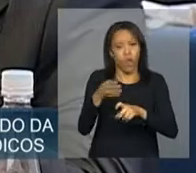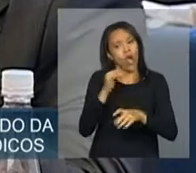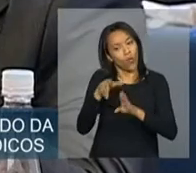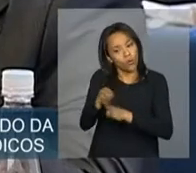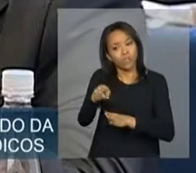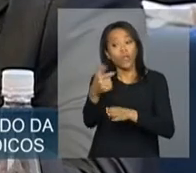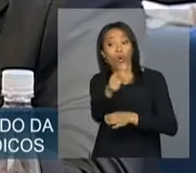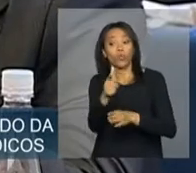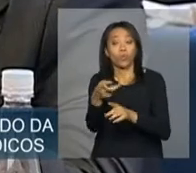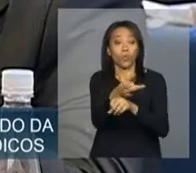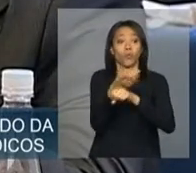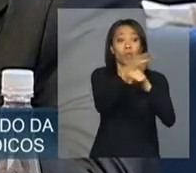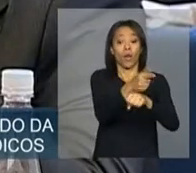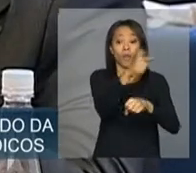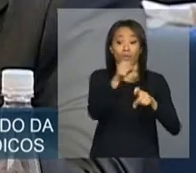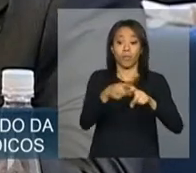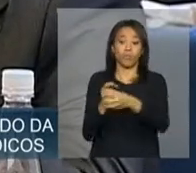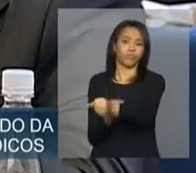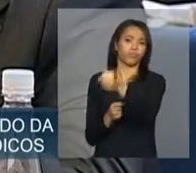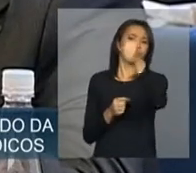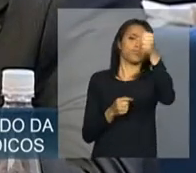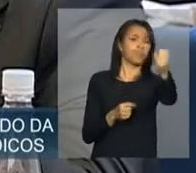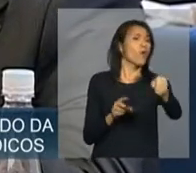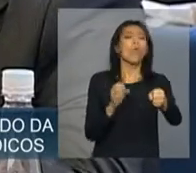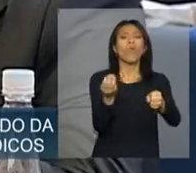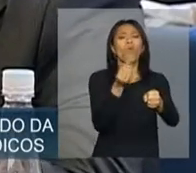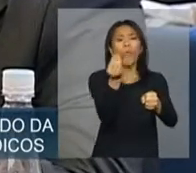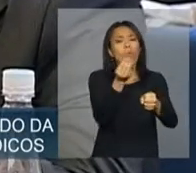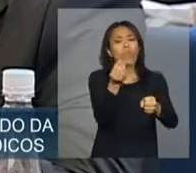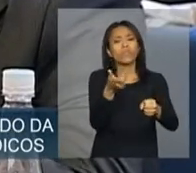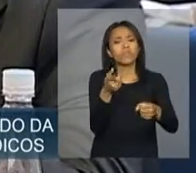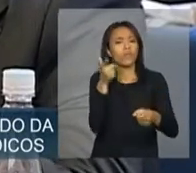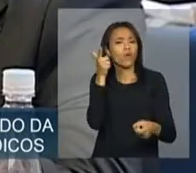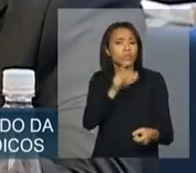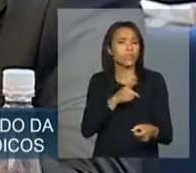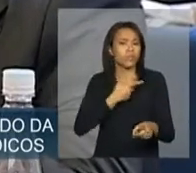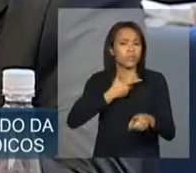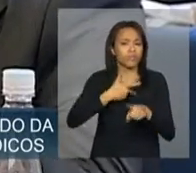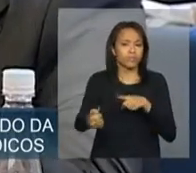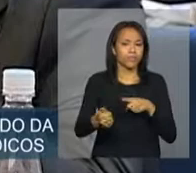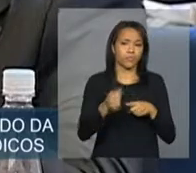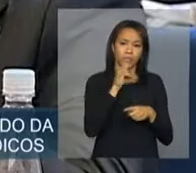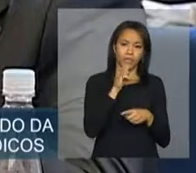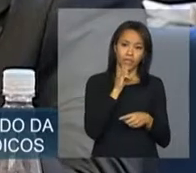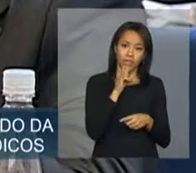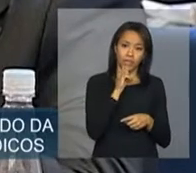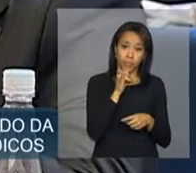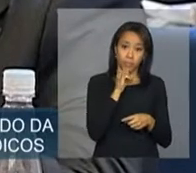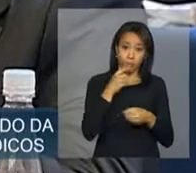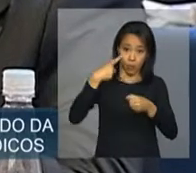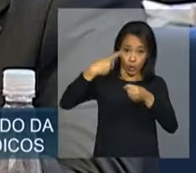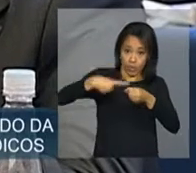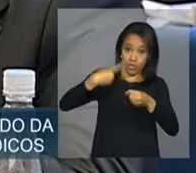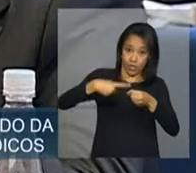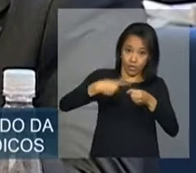eu queria saber como que vocês vão combater afro é de um médico lá em São Gabriel da Cachoeira que